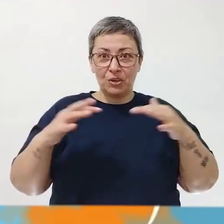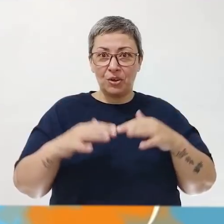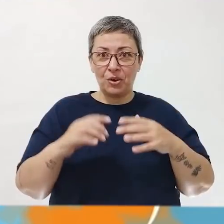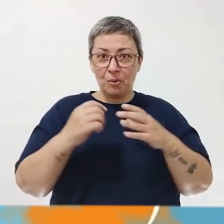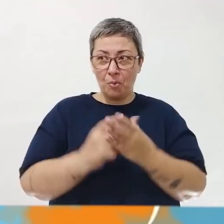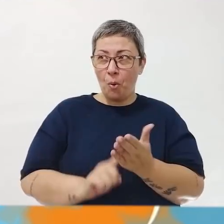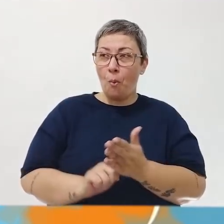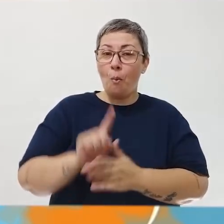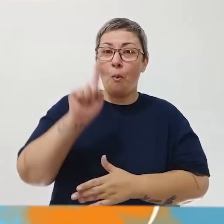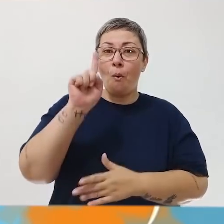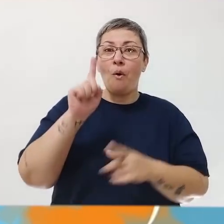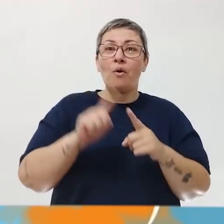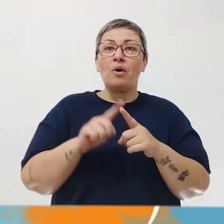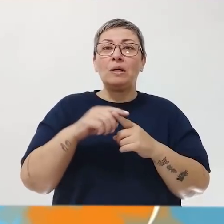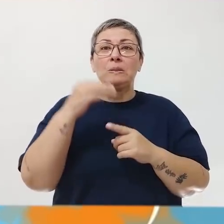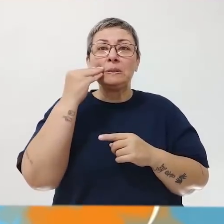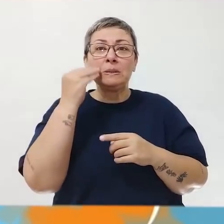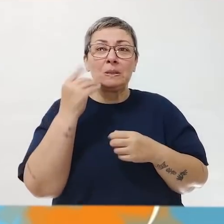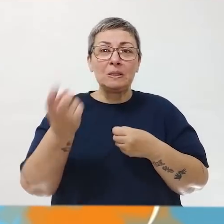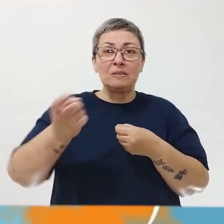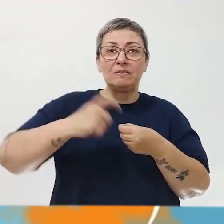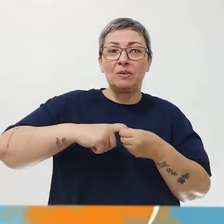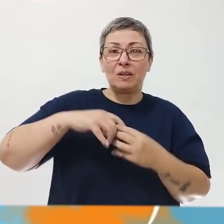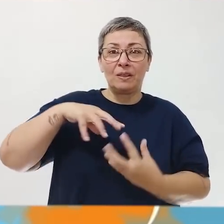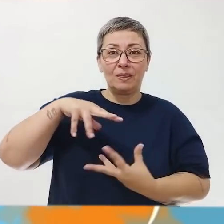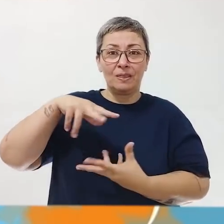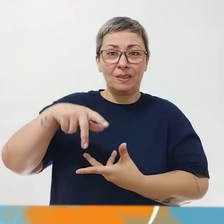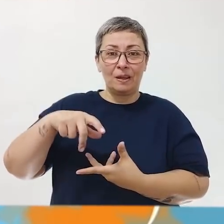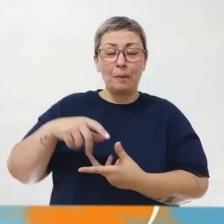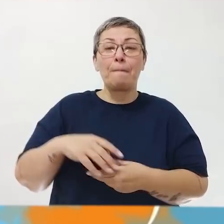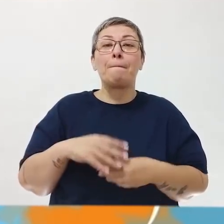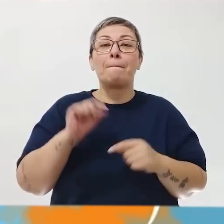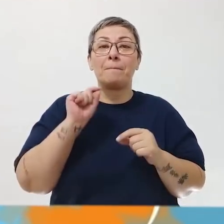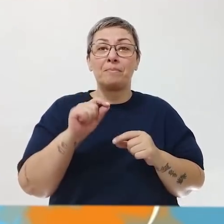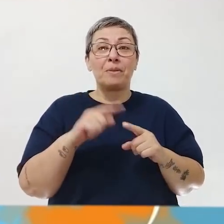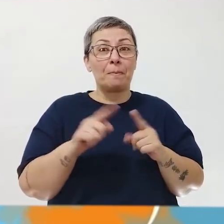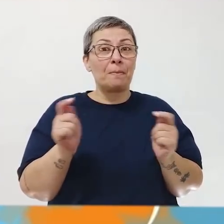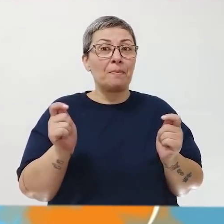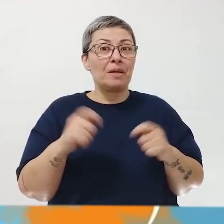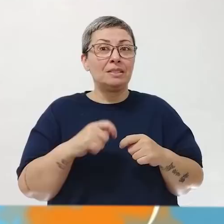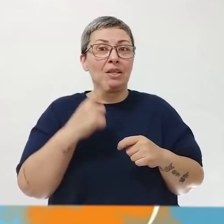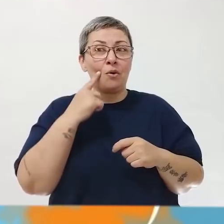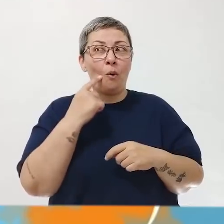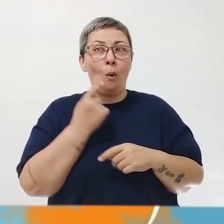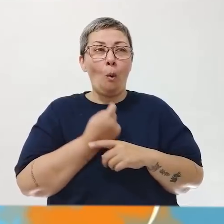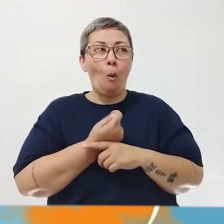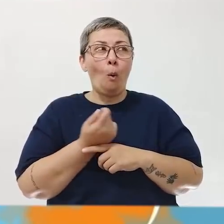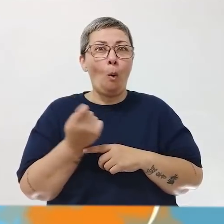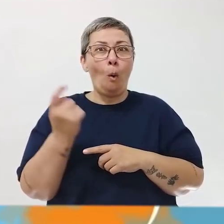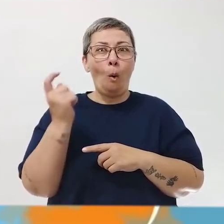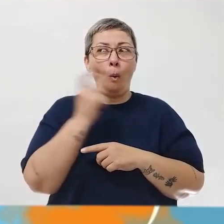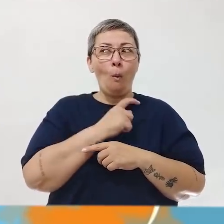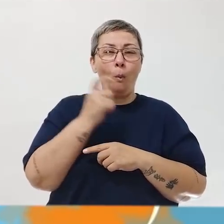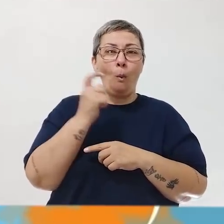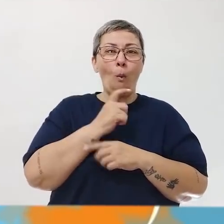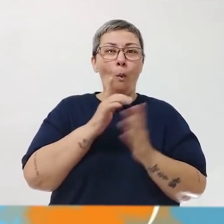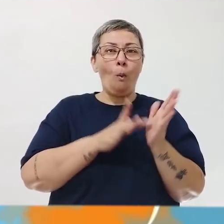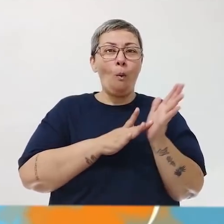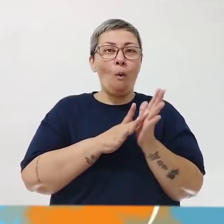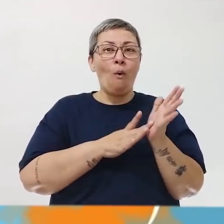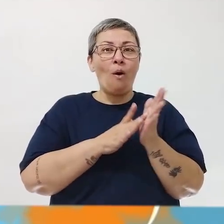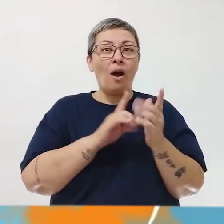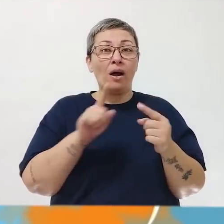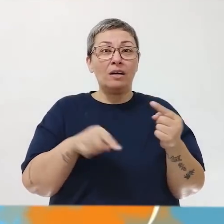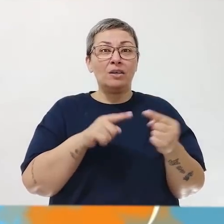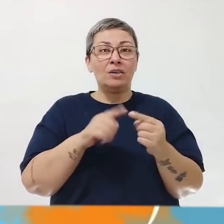nave espacial, que está tentando retornar para o planeta Terra. Mas existe um impostor entre os tripulantes e o objetivo